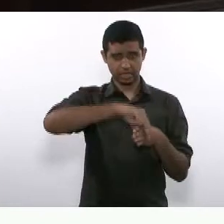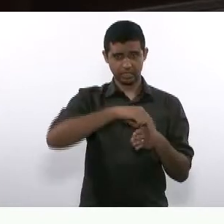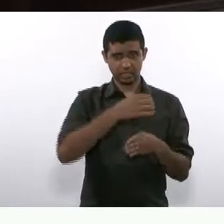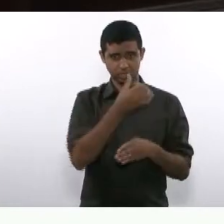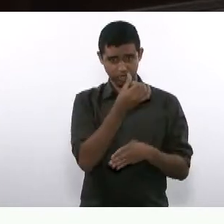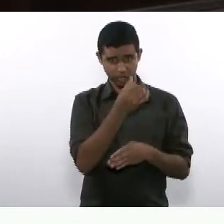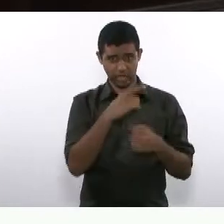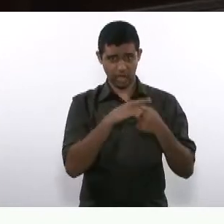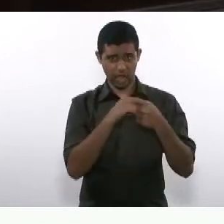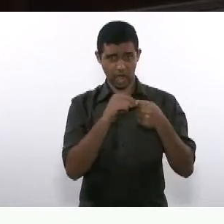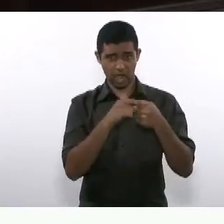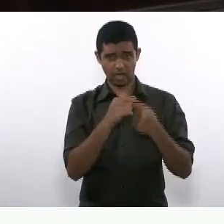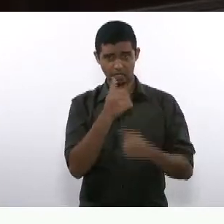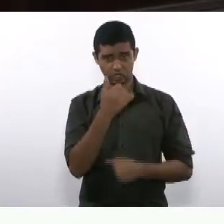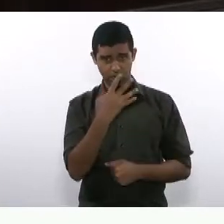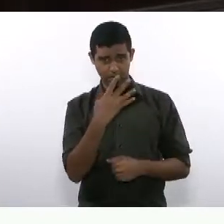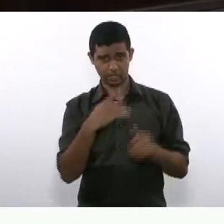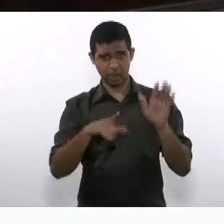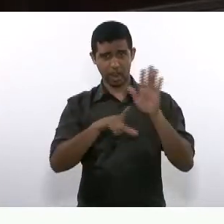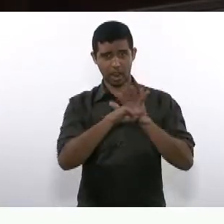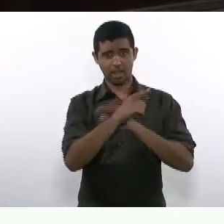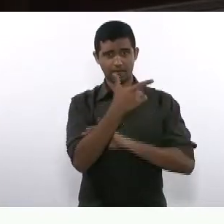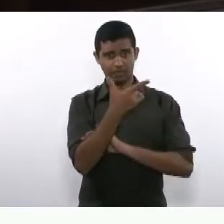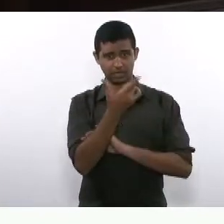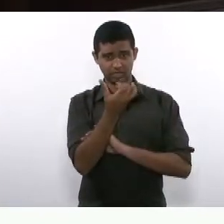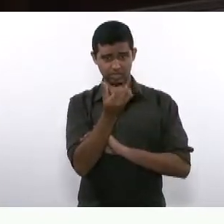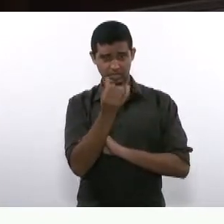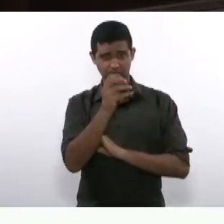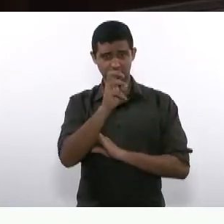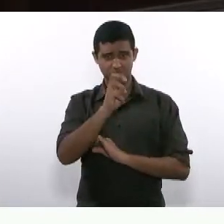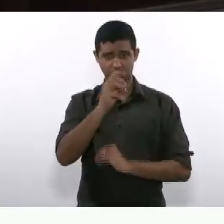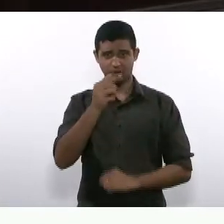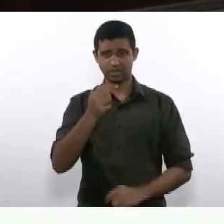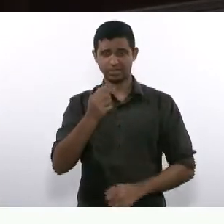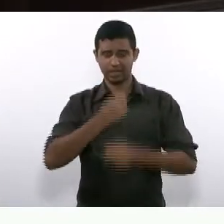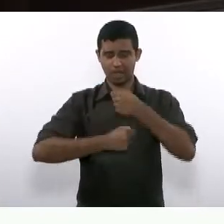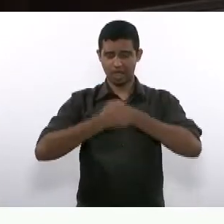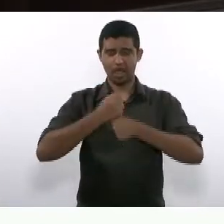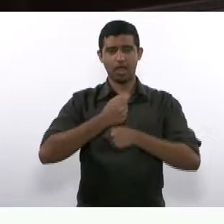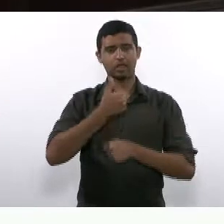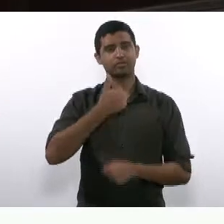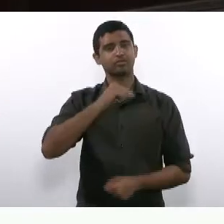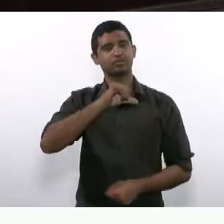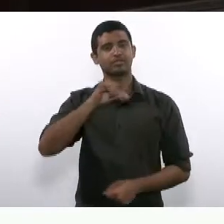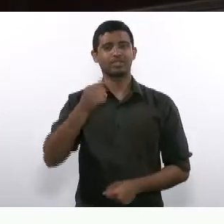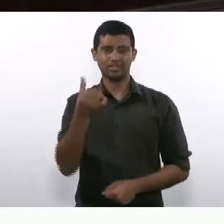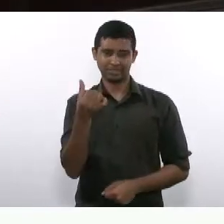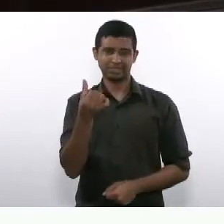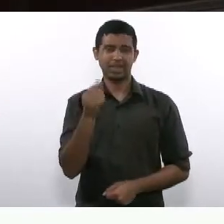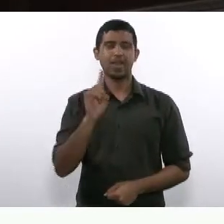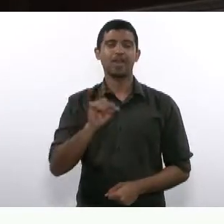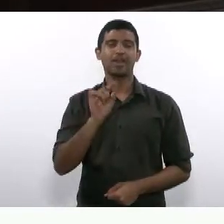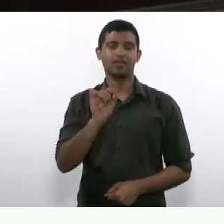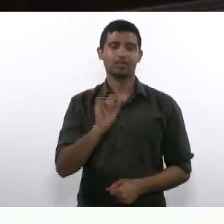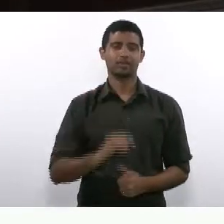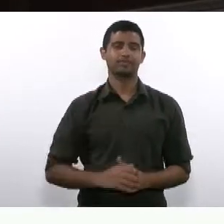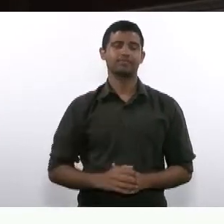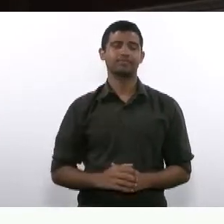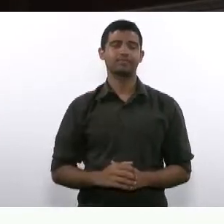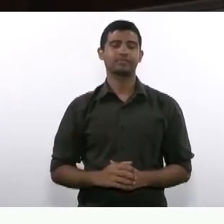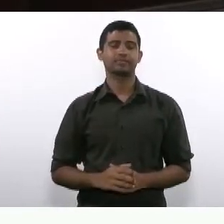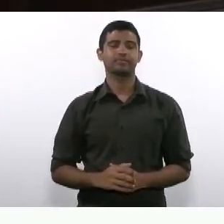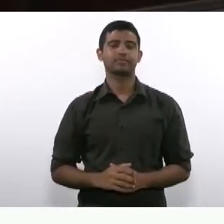artigo 14 da Lei 2657 de 96, que é